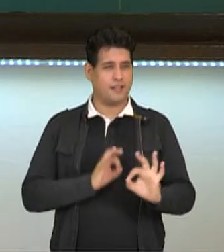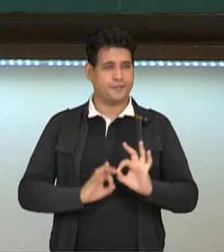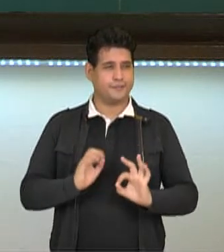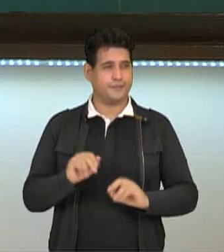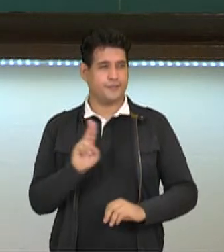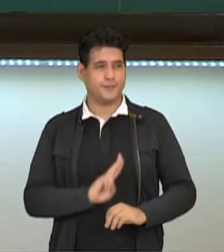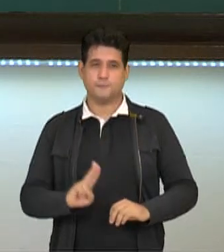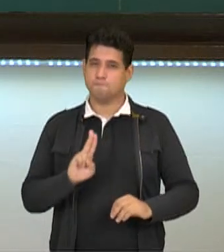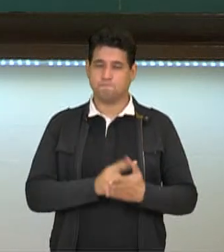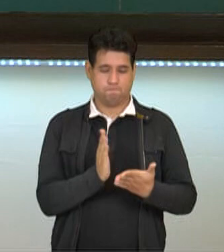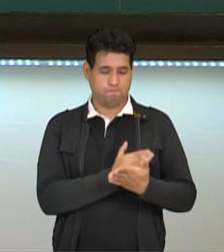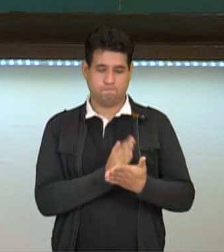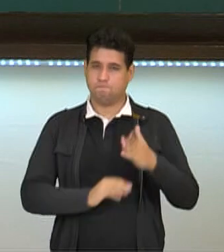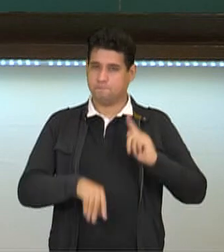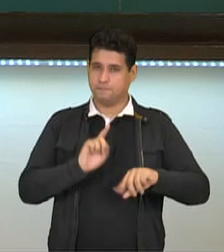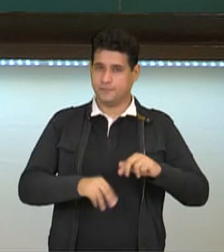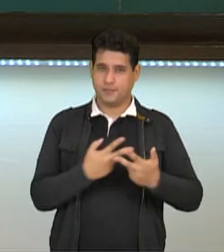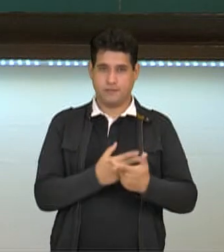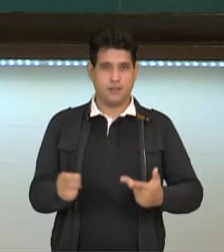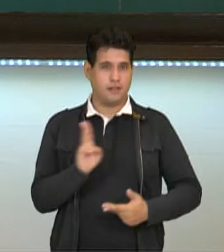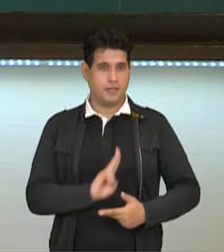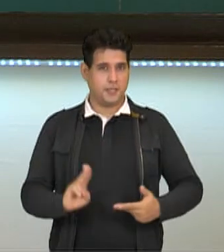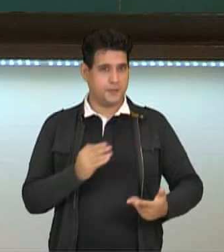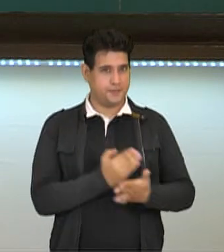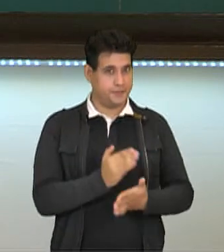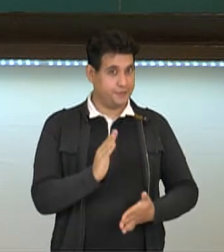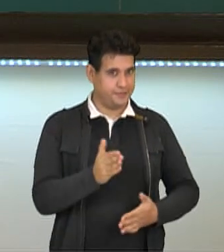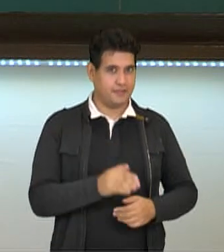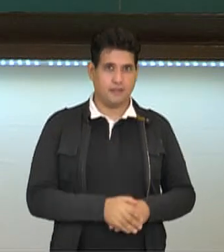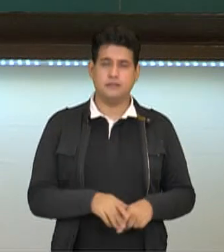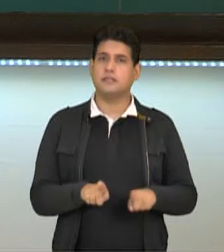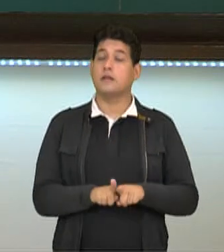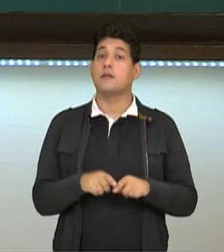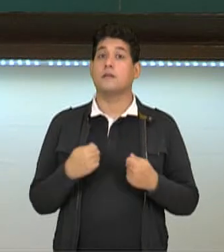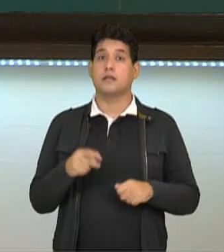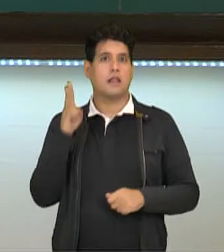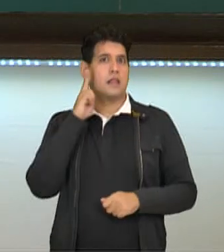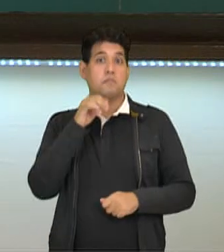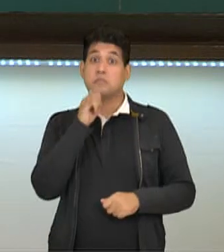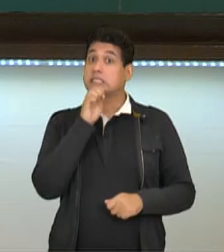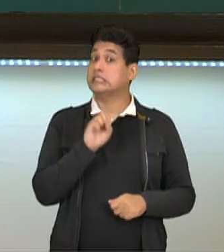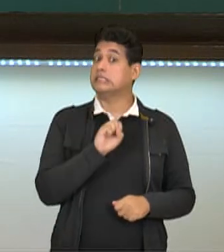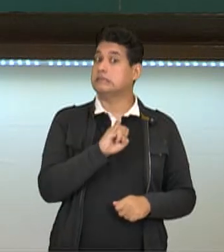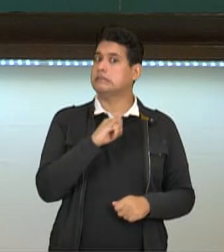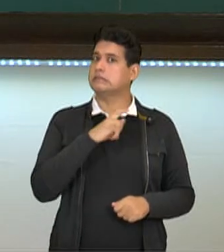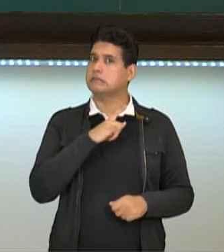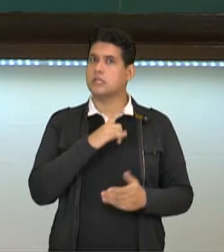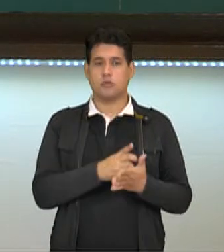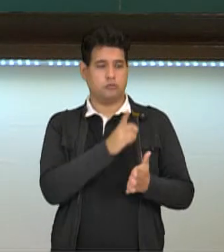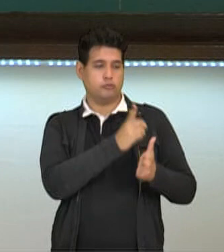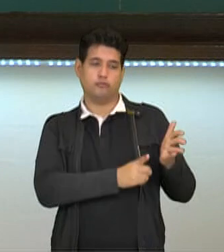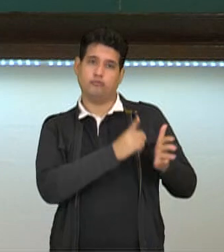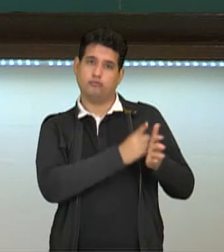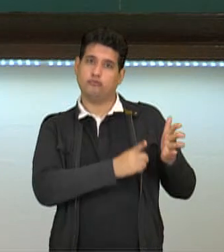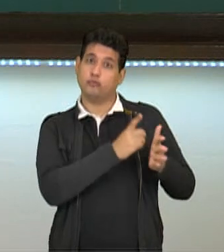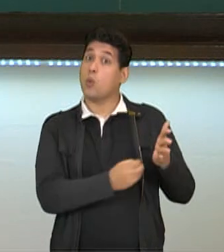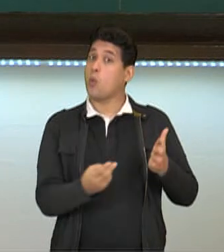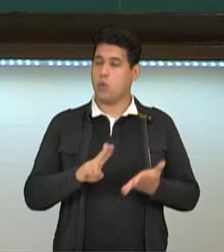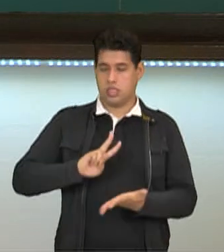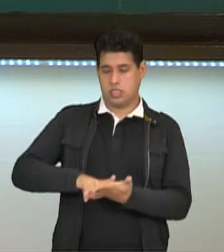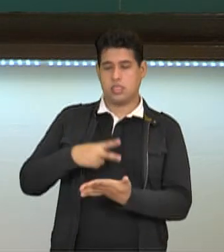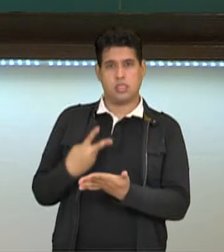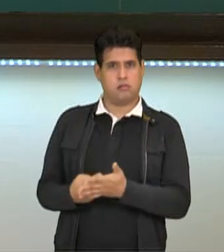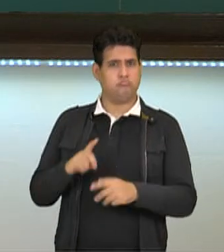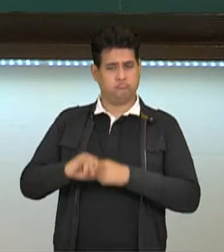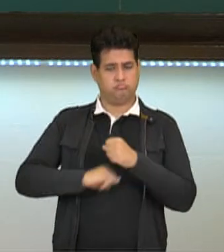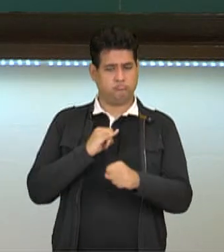Pegaram já o caderno, o material que você vai usar para a aula? Lembrando que você, se caso você tenha aí um dicionário ou um tradutor